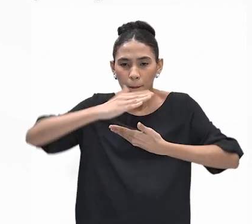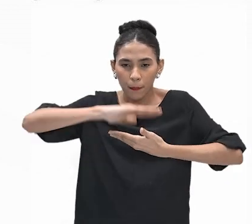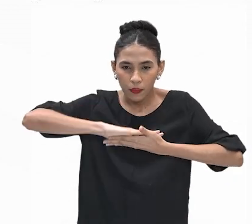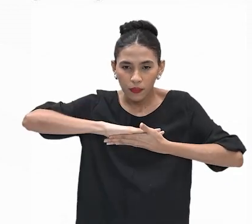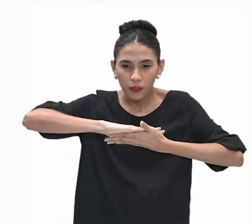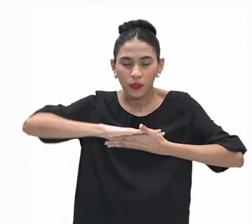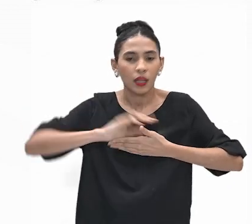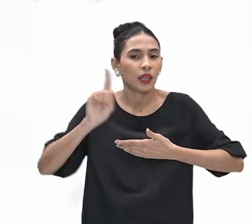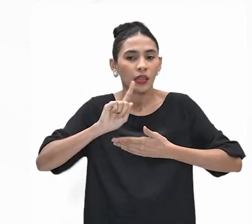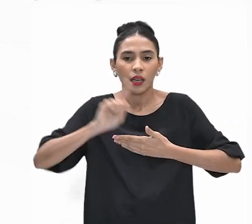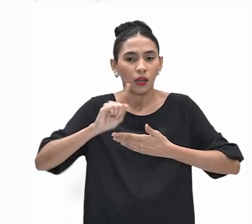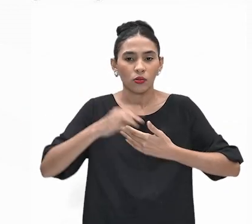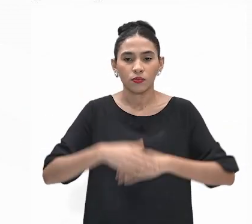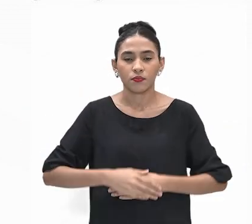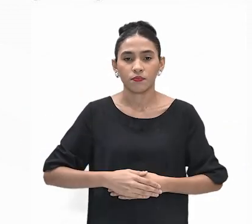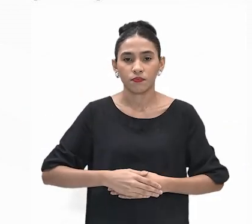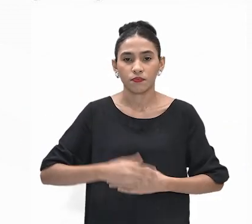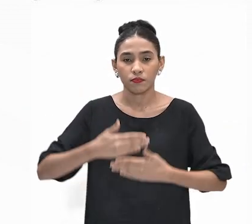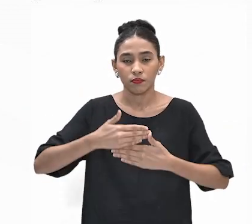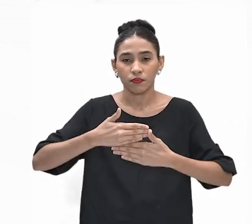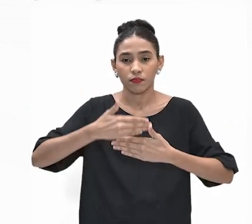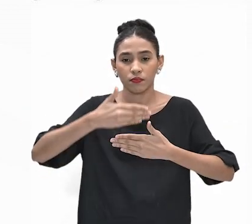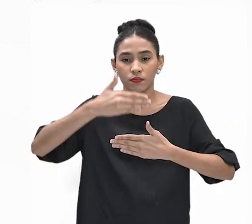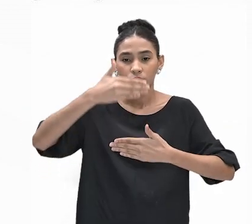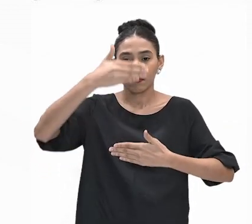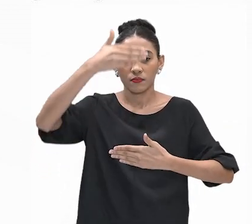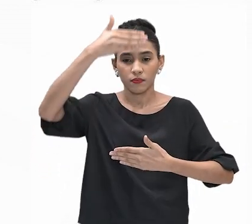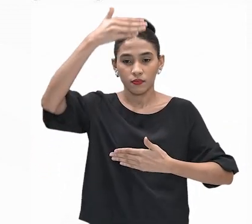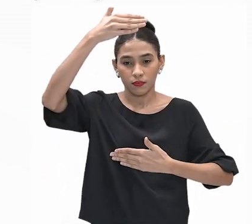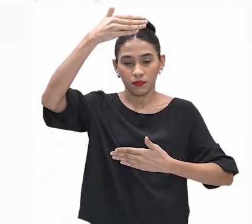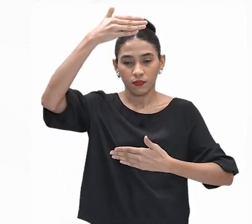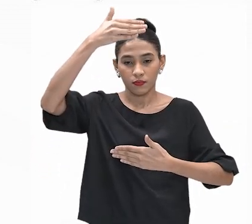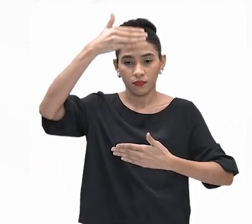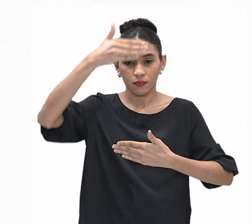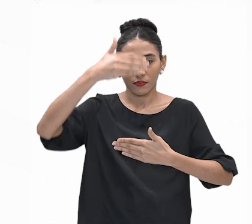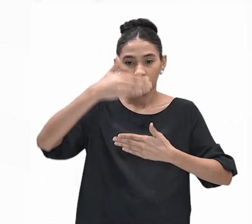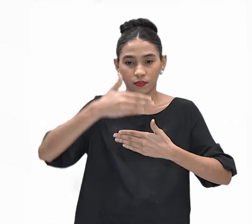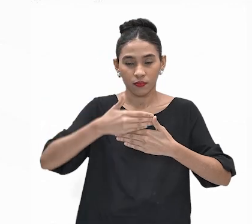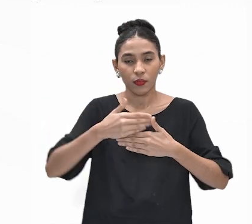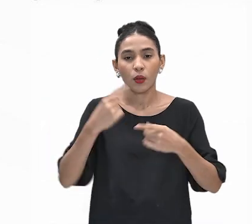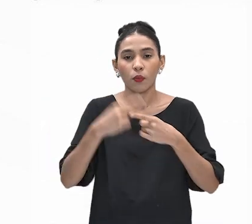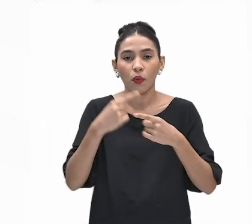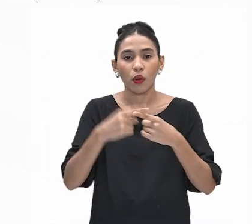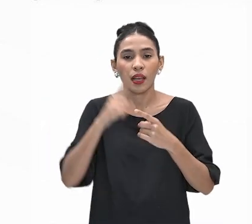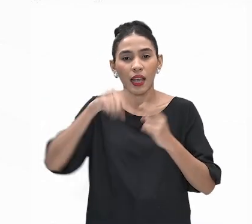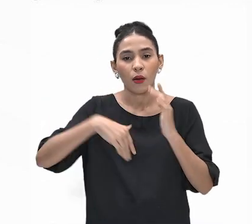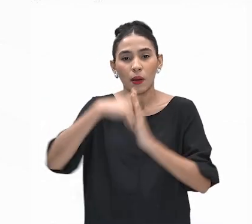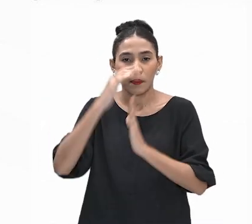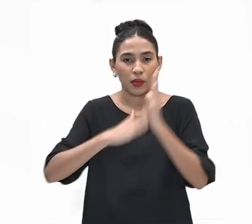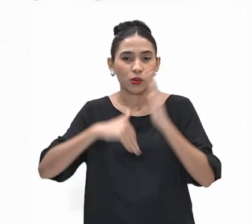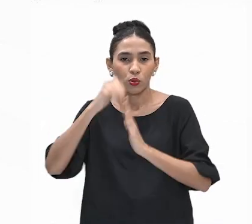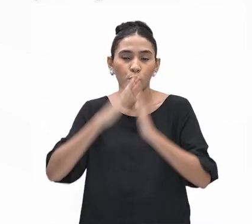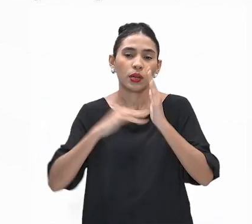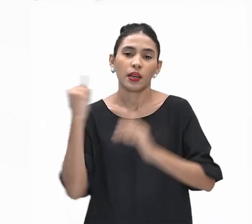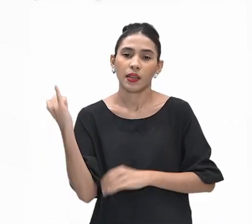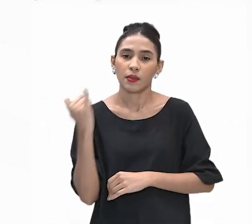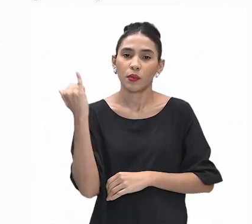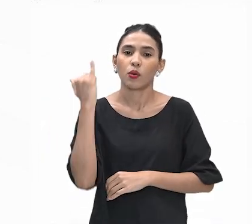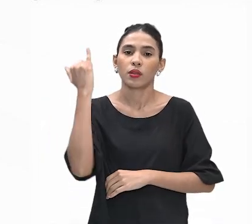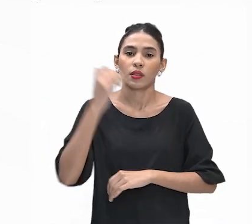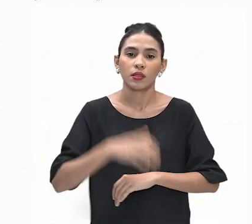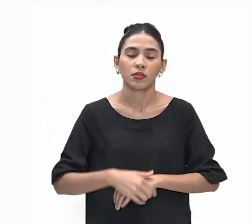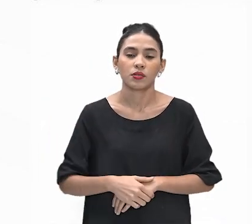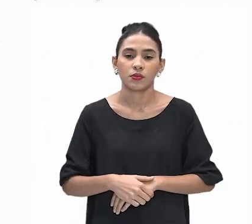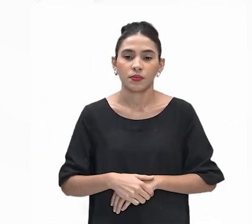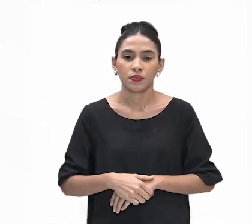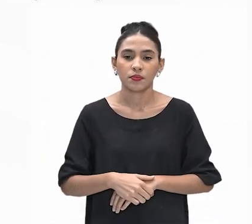na vertical e ele não dobra, ele desce na vertical. Por quê? Uma pintura muito importante, né, que é de Crispim do